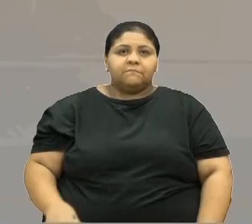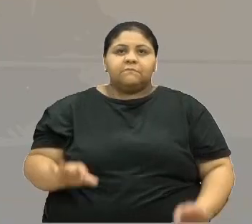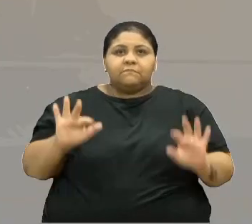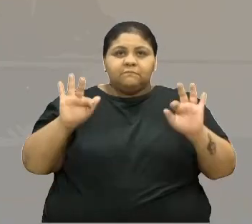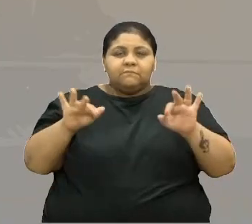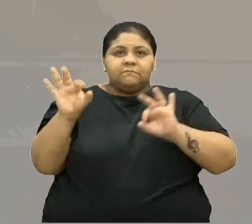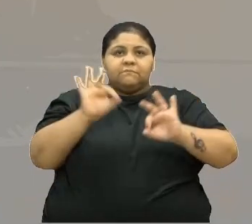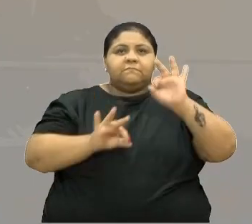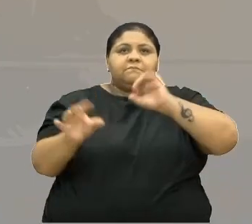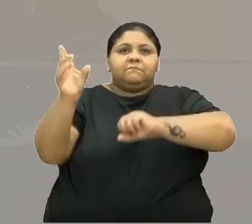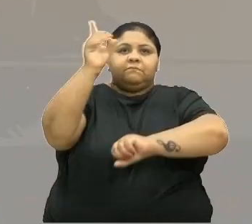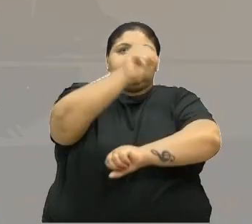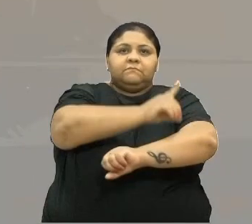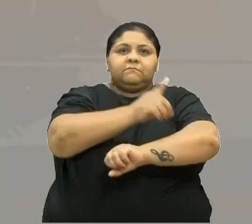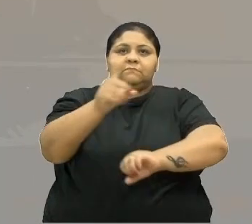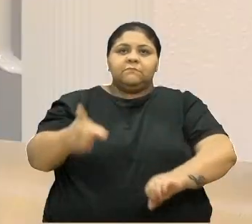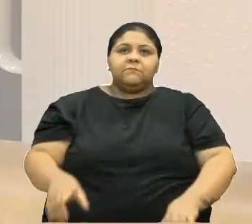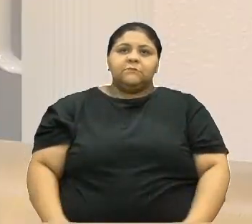Encerrada a ordem do dia.